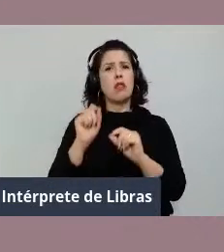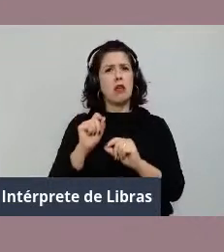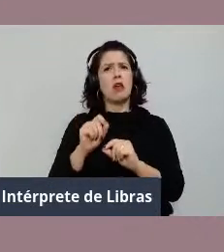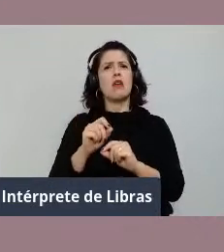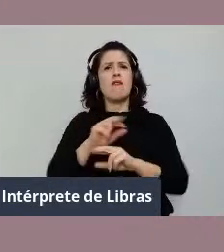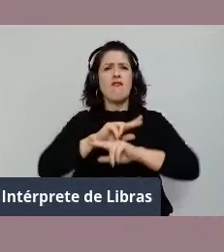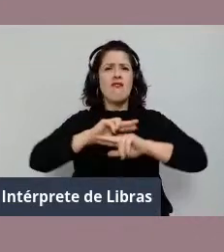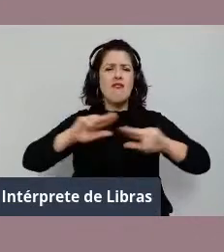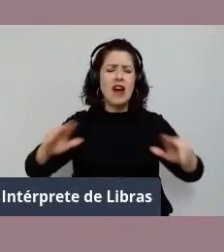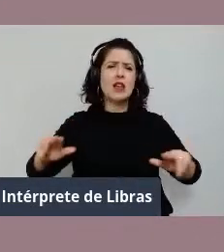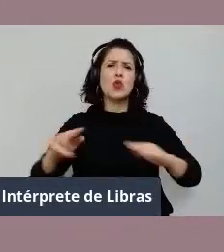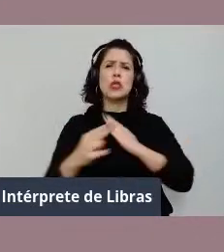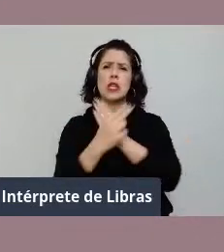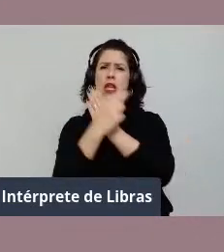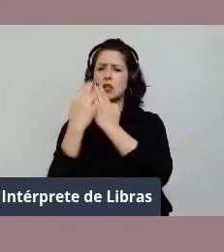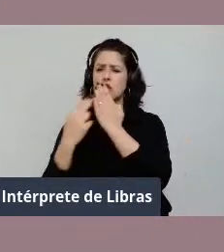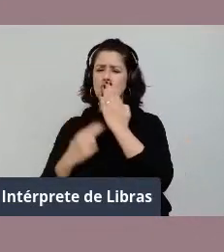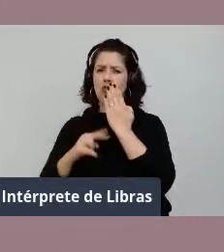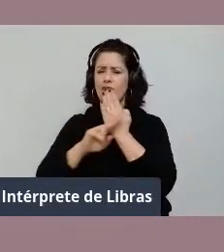ocidental, como